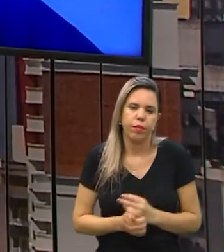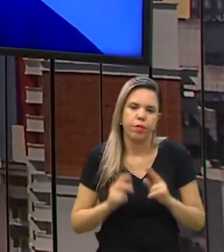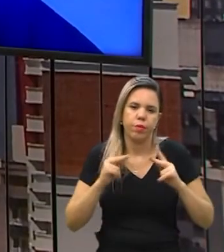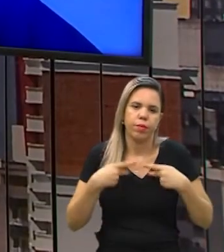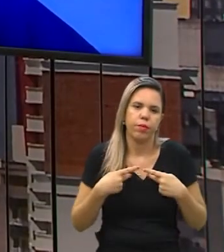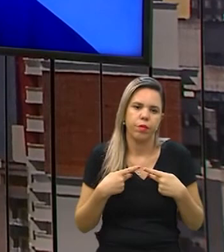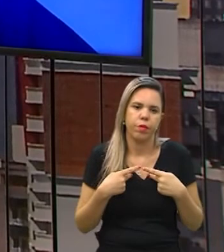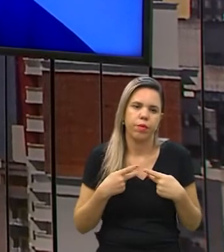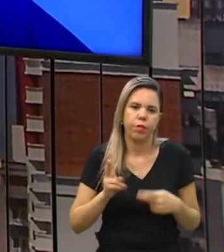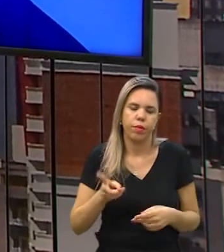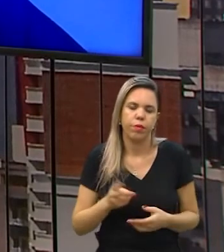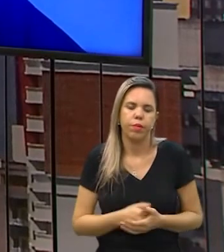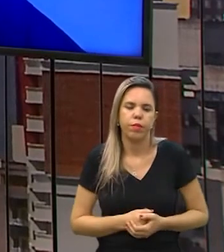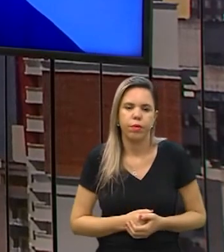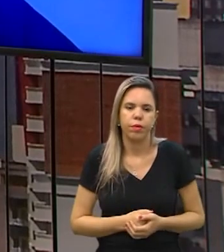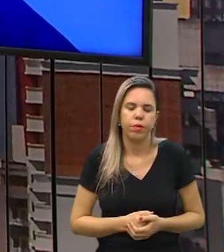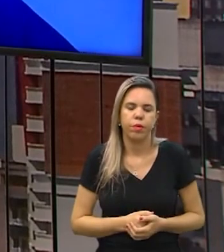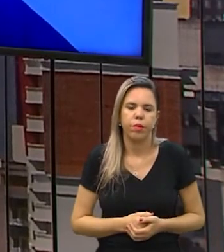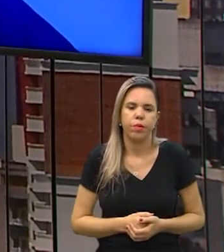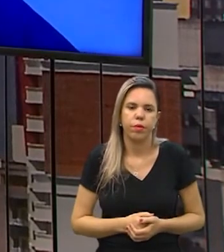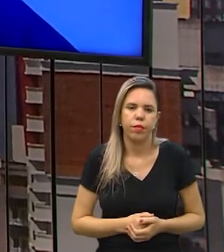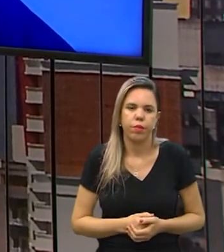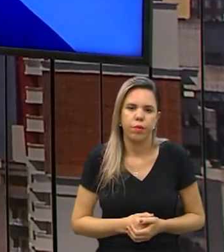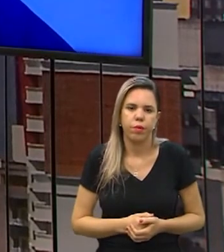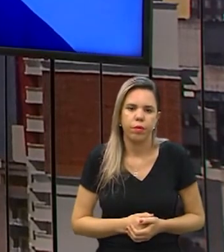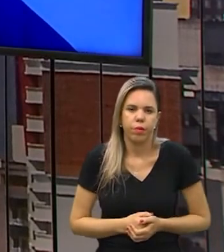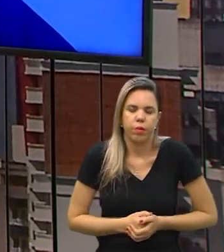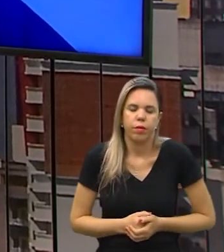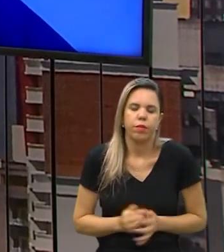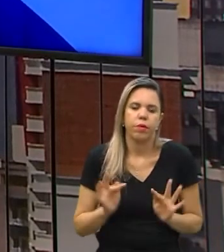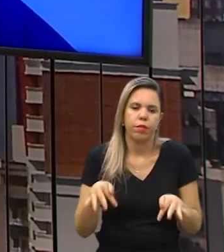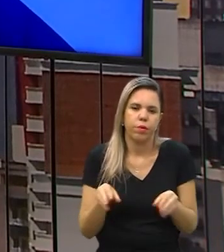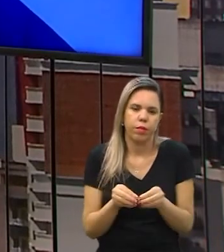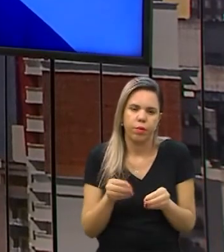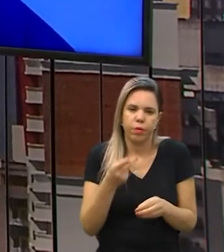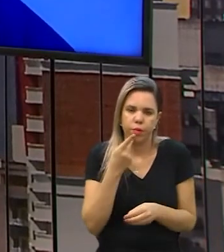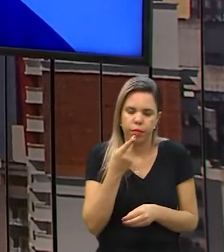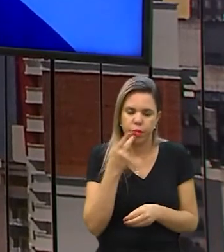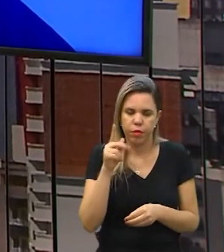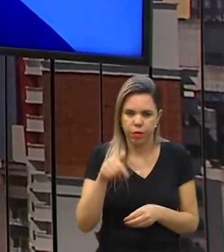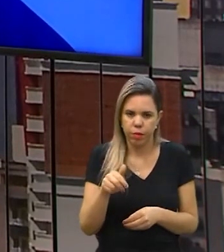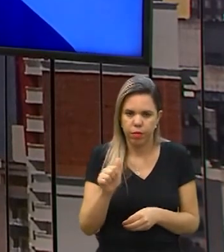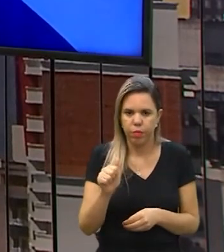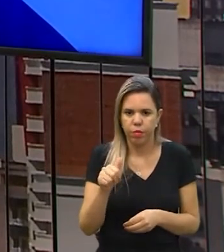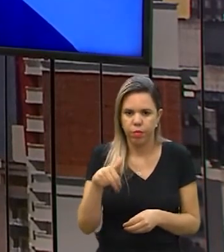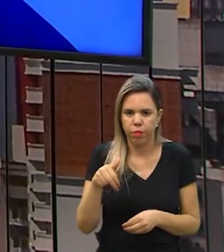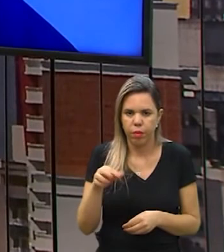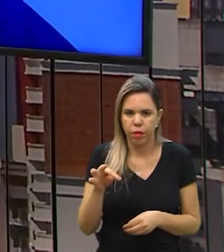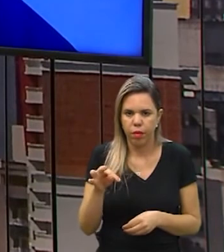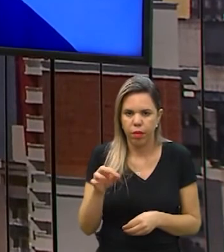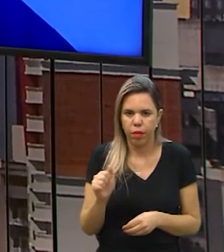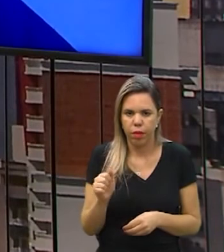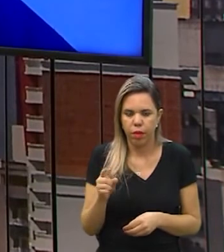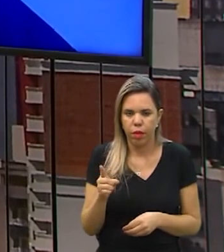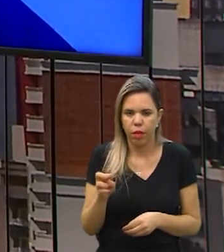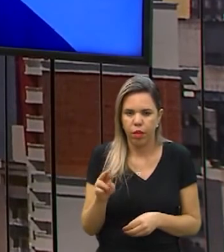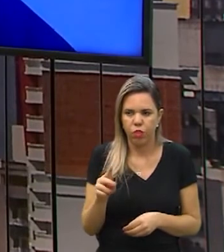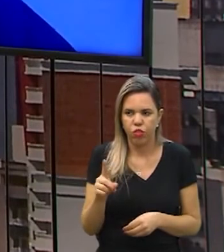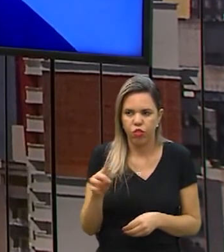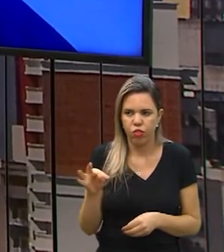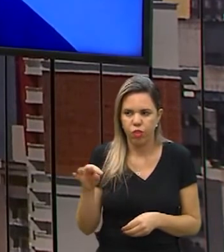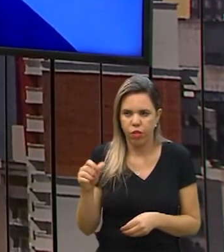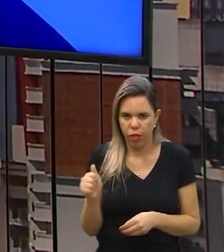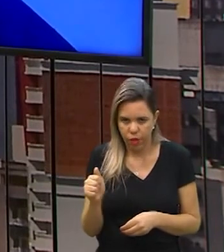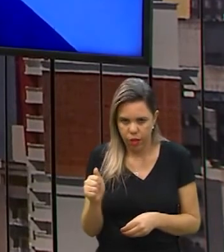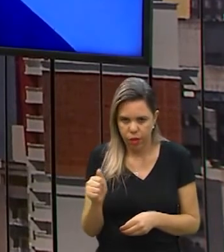sempre estragando alguma coisa. Francine, aliás, para a gente encerrar, você falou da Antártida, queria deixar o espaço aberto para a gente finalizar aqui,